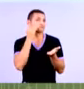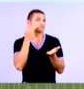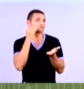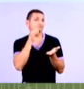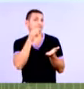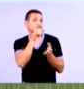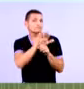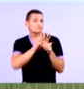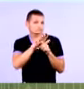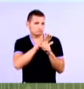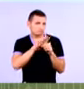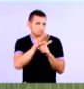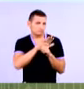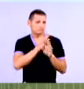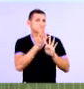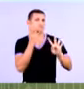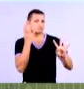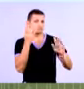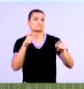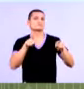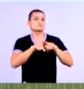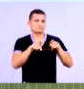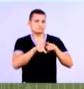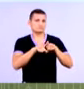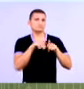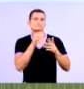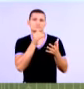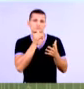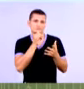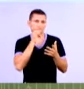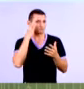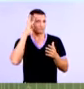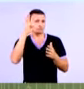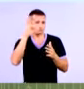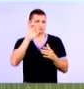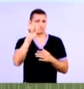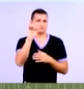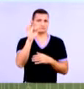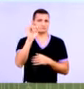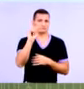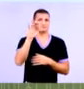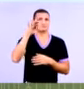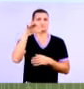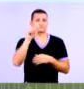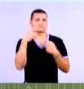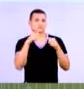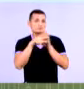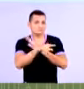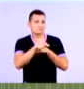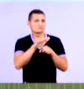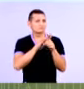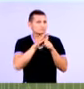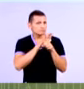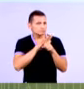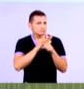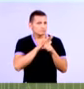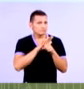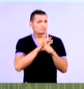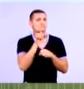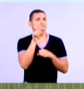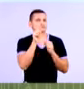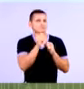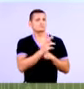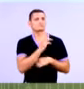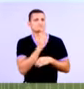fila também. Sempre que eu vou inserir, principalmente na alocação estática, eu tenho que perguntar, ela não está cheia? E você pode ter